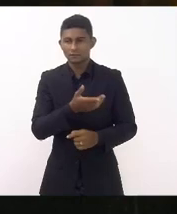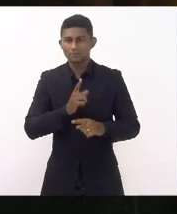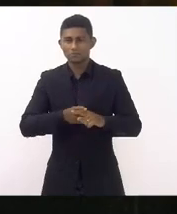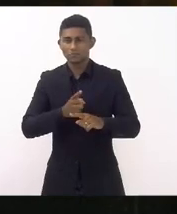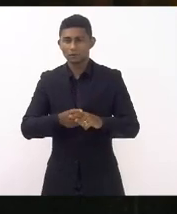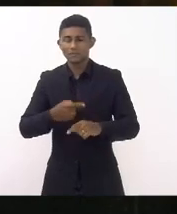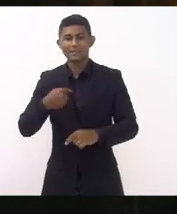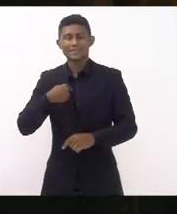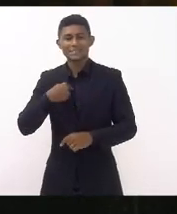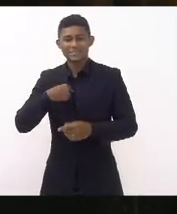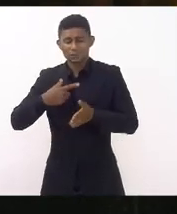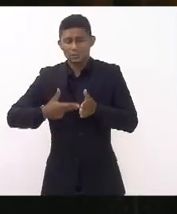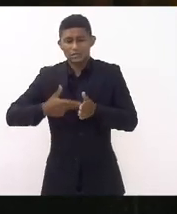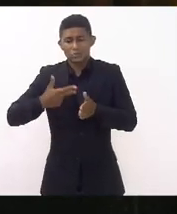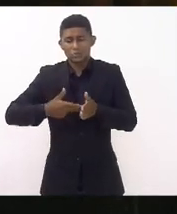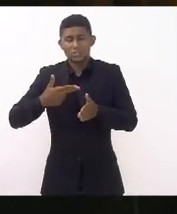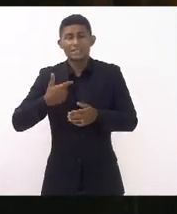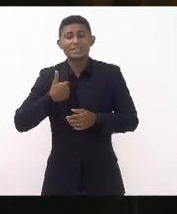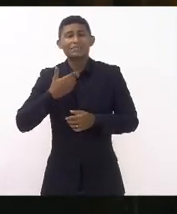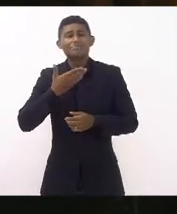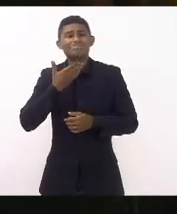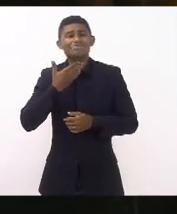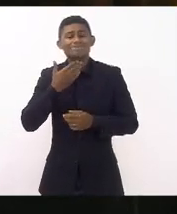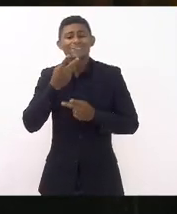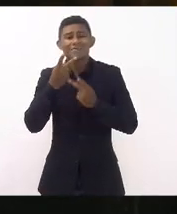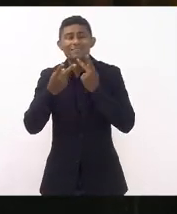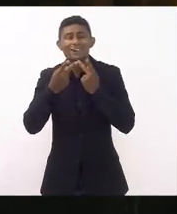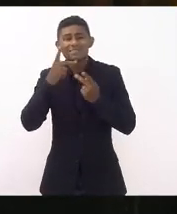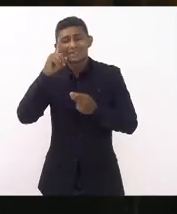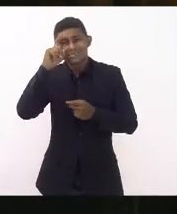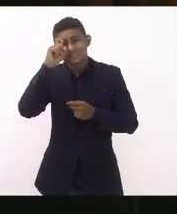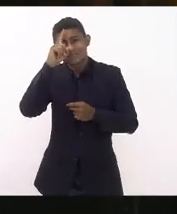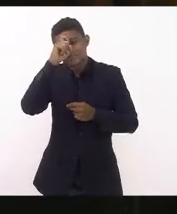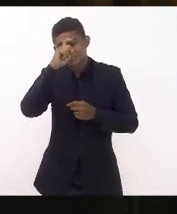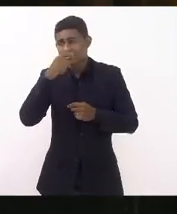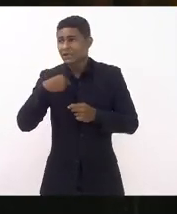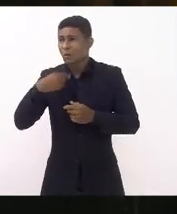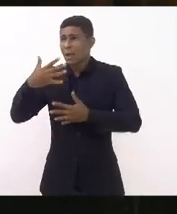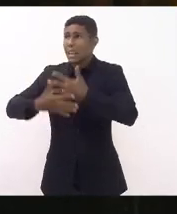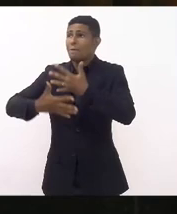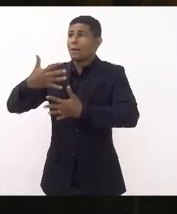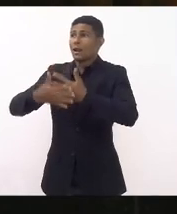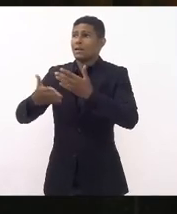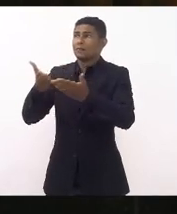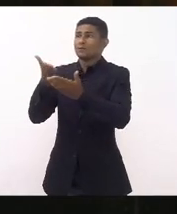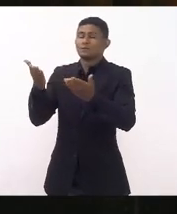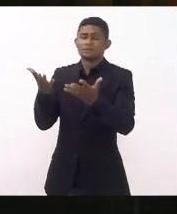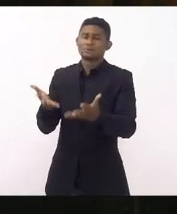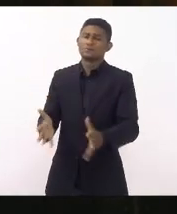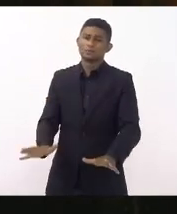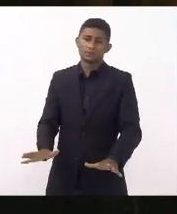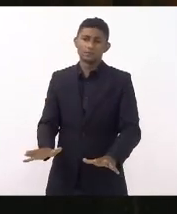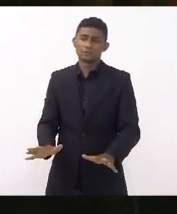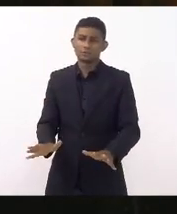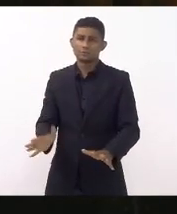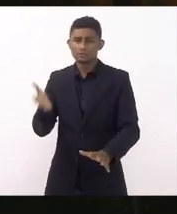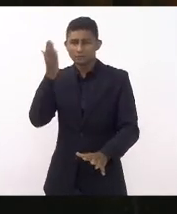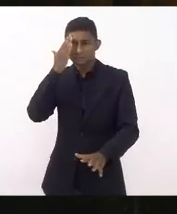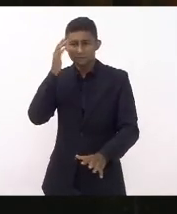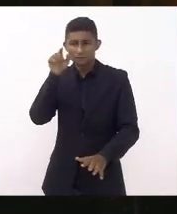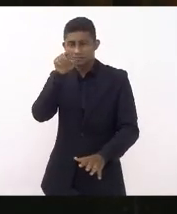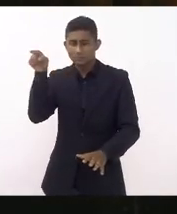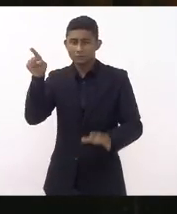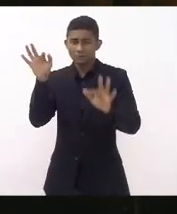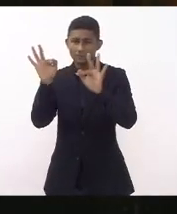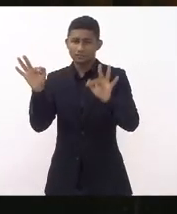uma cirurgia e eu estou com dificuldade de falar, não a querendo atrapalhar a manifestação positiva de vocês, da